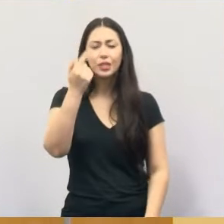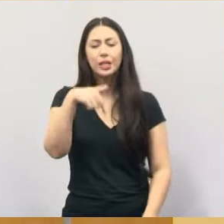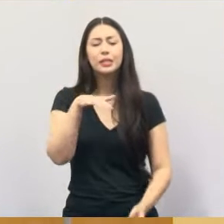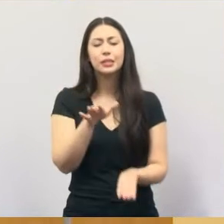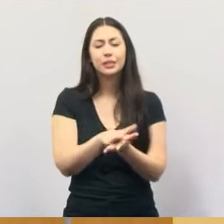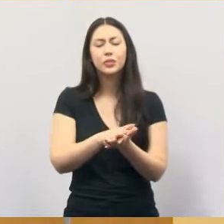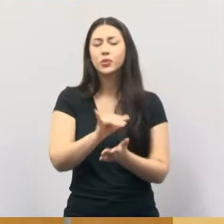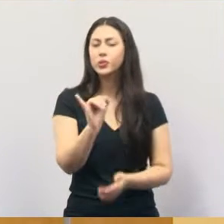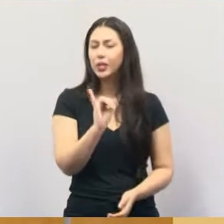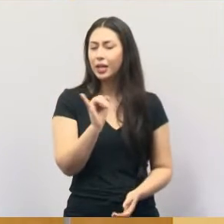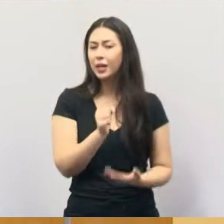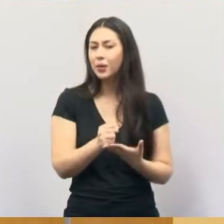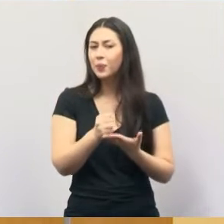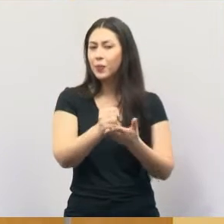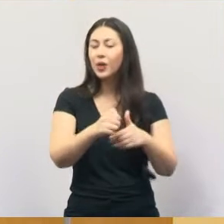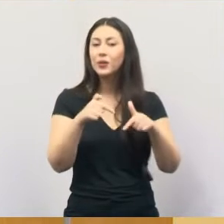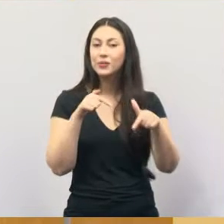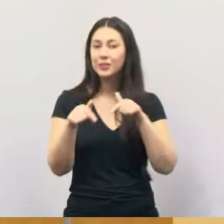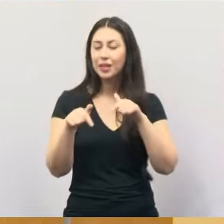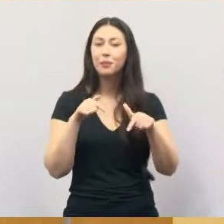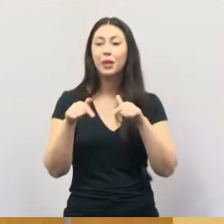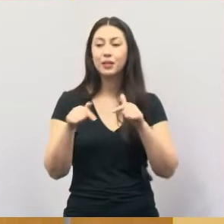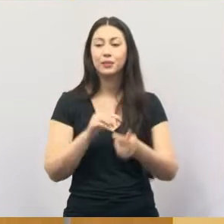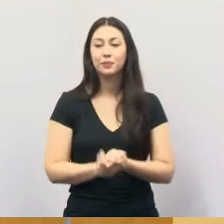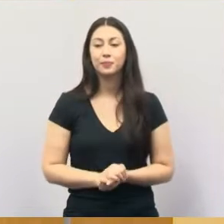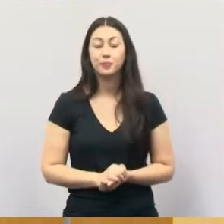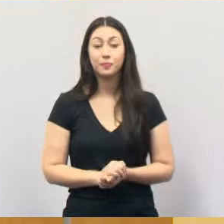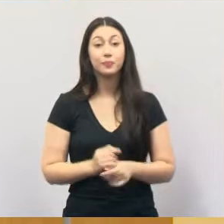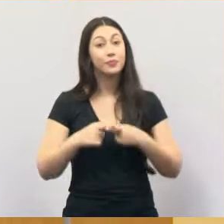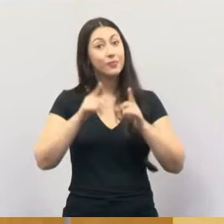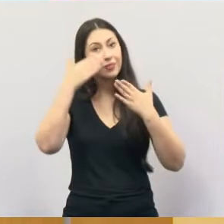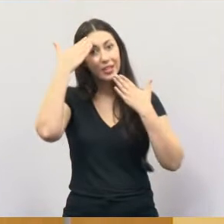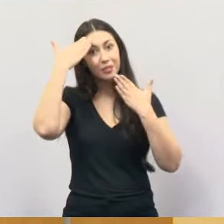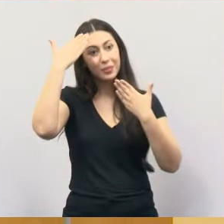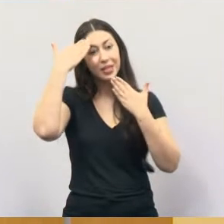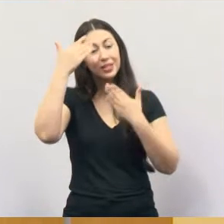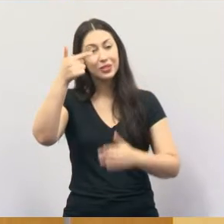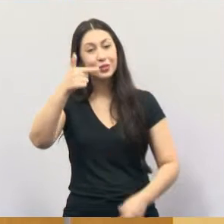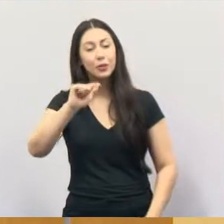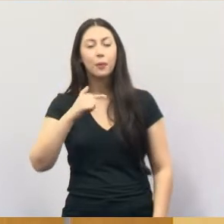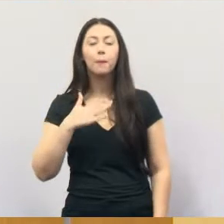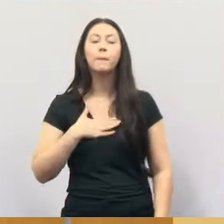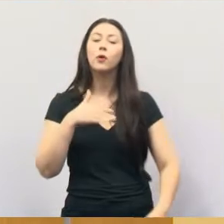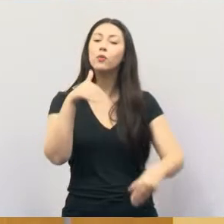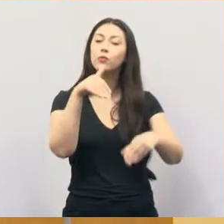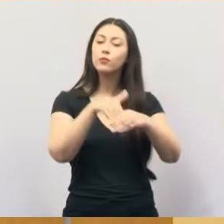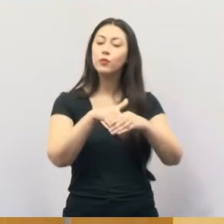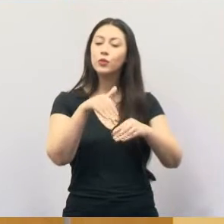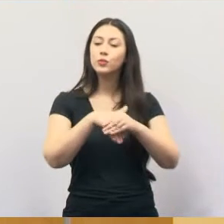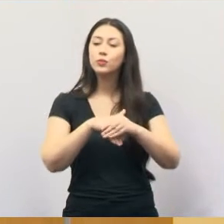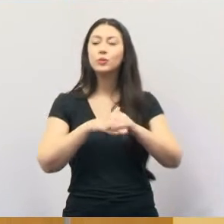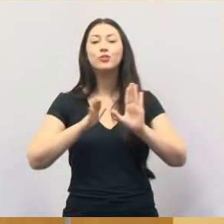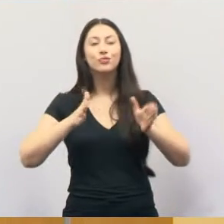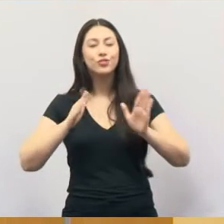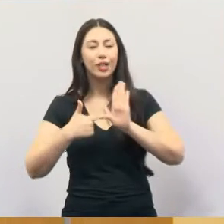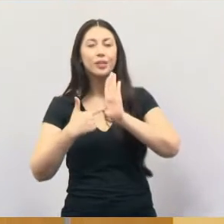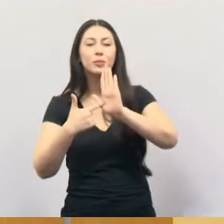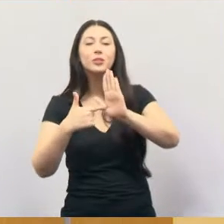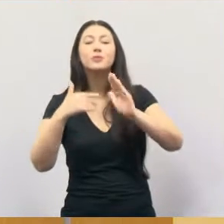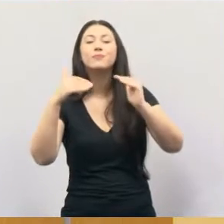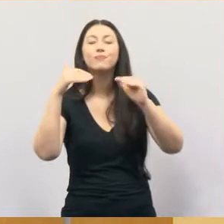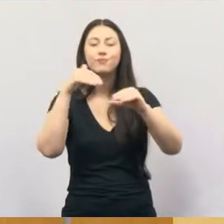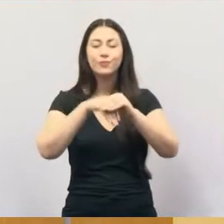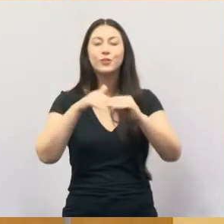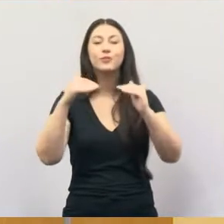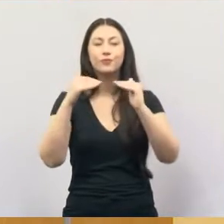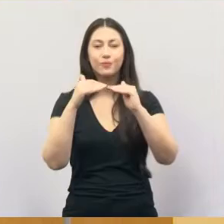para fomentar aí o trabalho da Fundação Cultural. Mas obrigado mais uma vez, e meu voto já antecipado